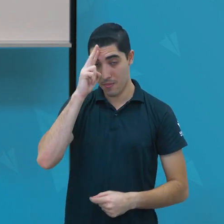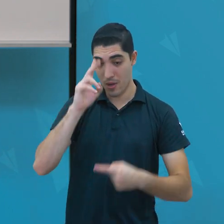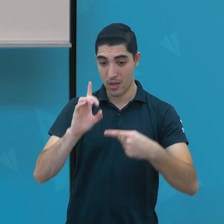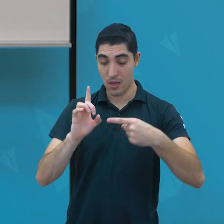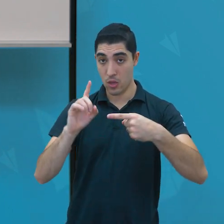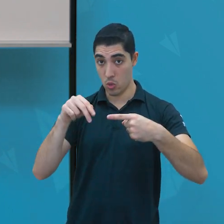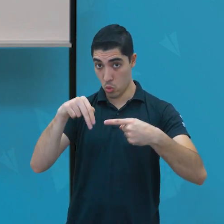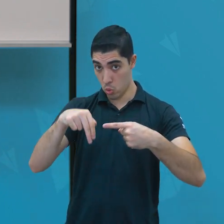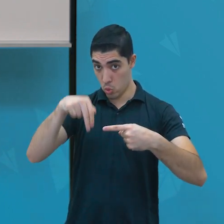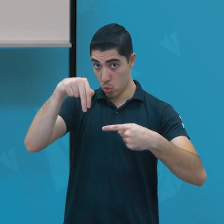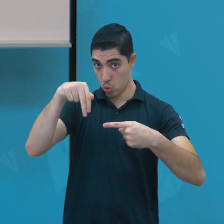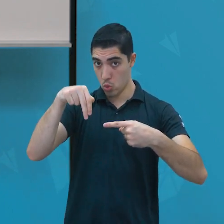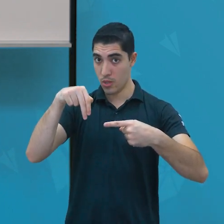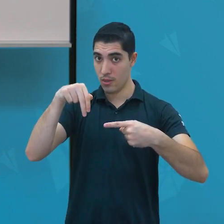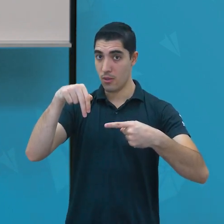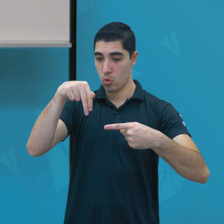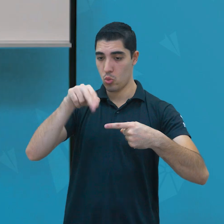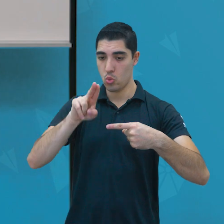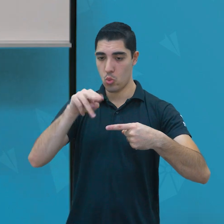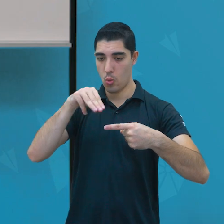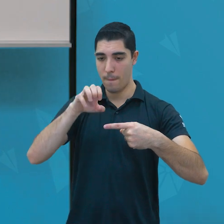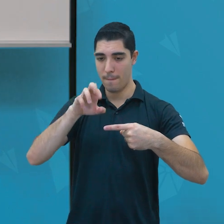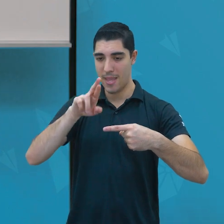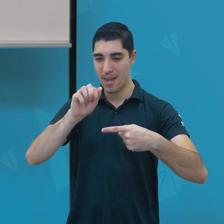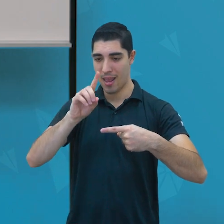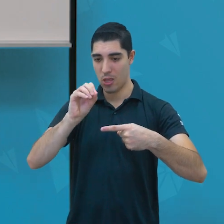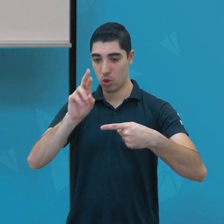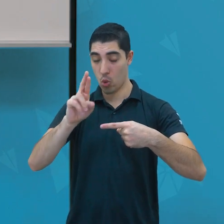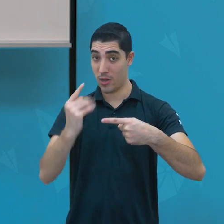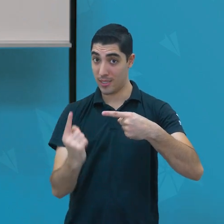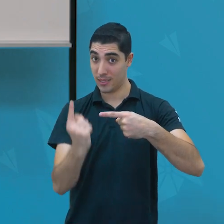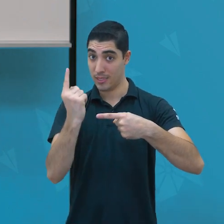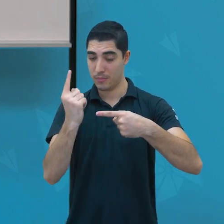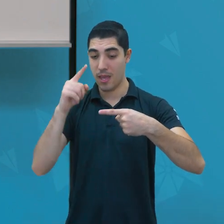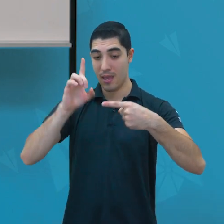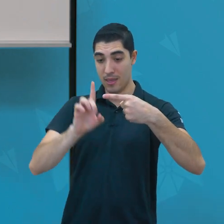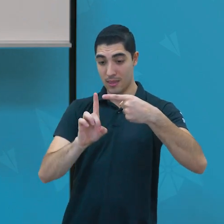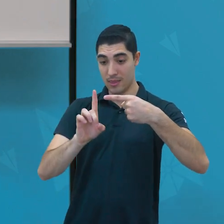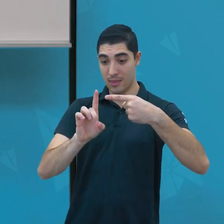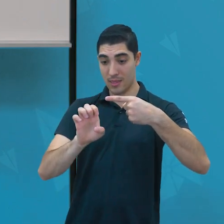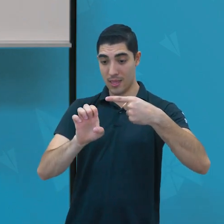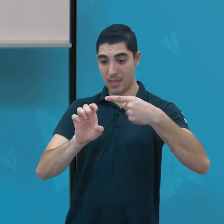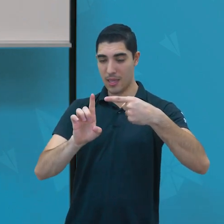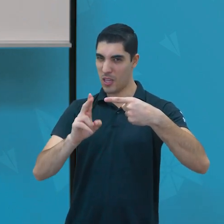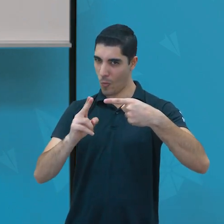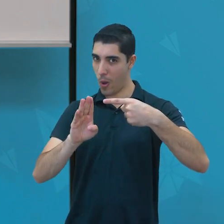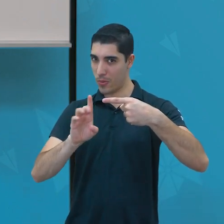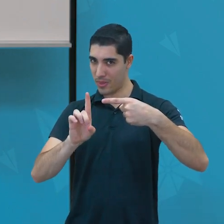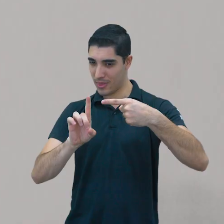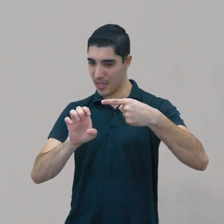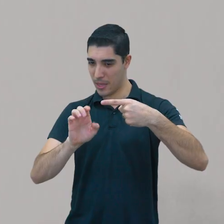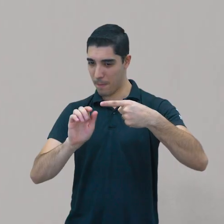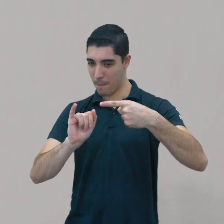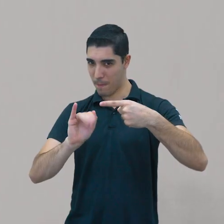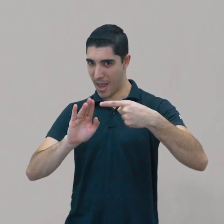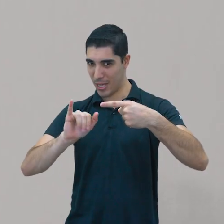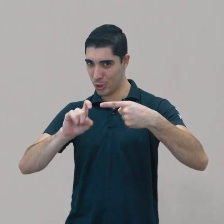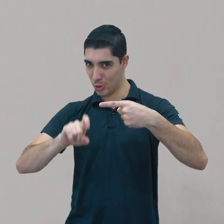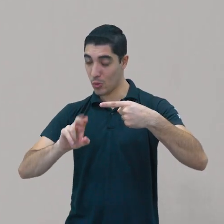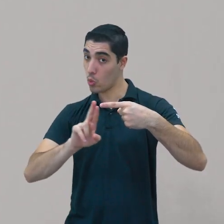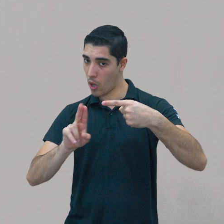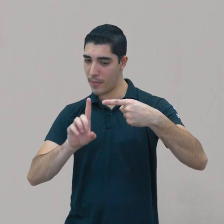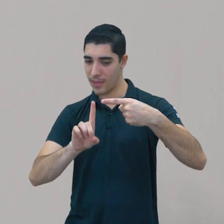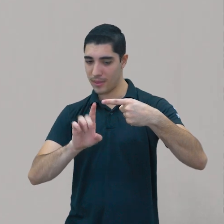Lembrando, numerador que está nas nuvens lá em cima. DDDD, nominador, DDDD, nominador, que está